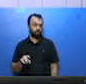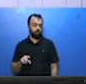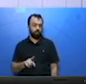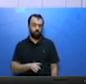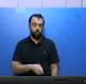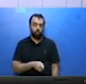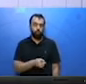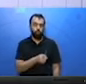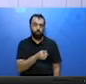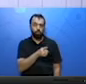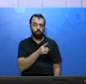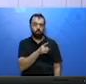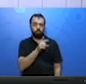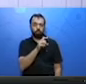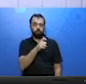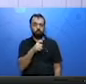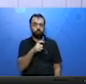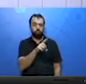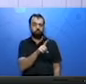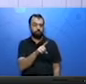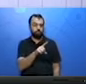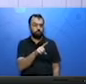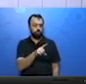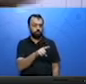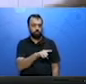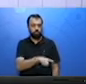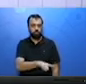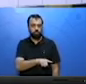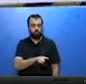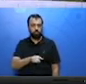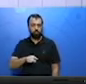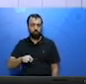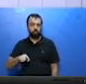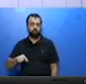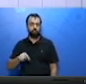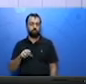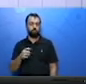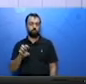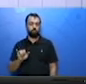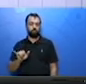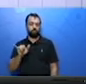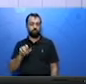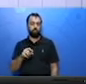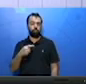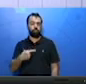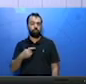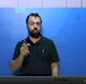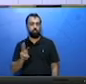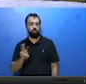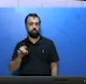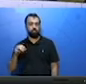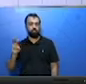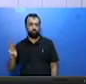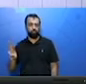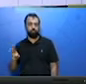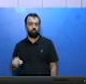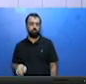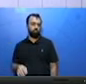subo aqui, ó, no x e prolongo aqui no y, menos 3 e 3.